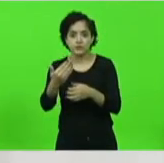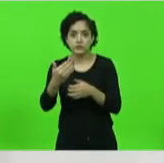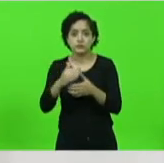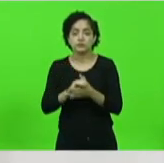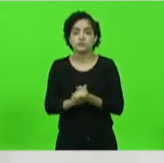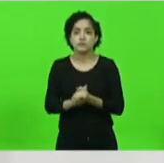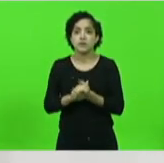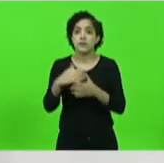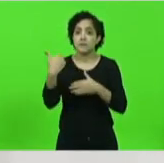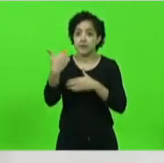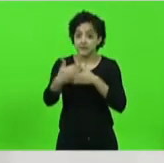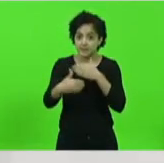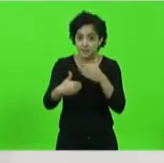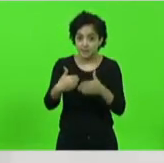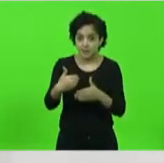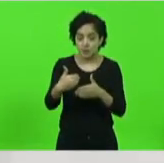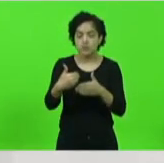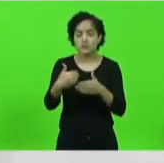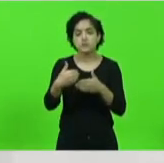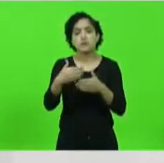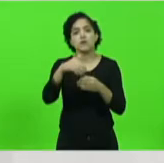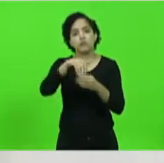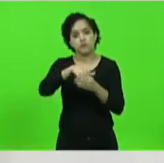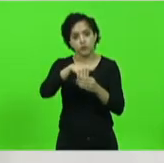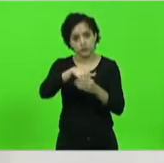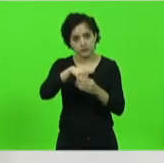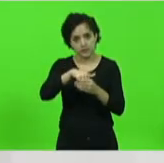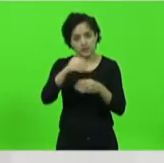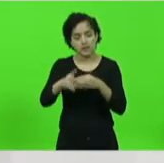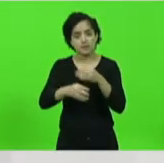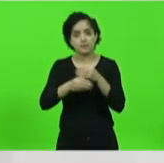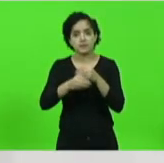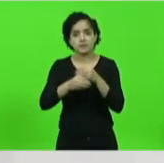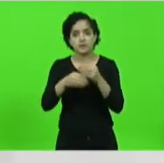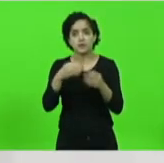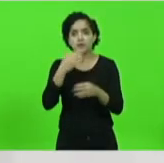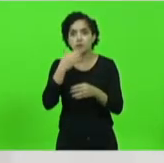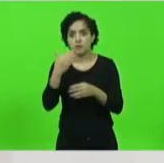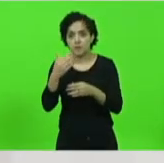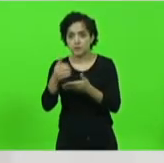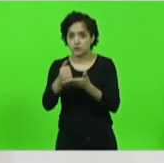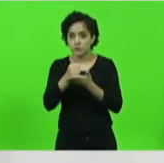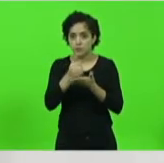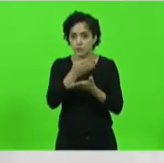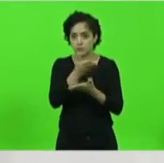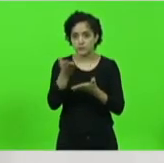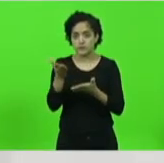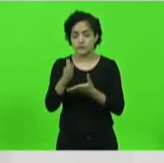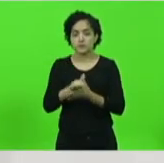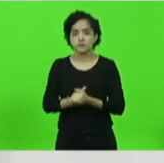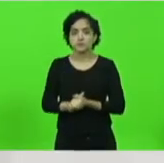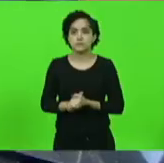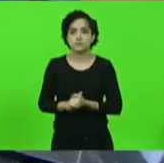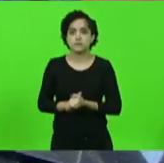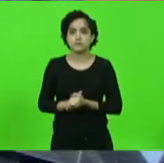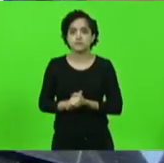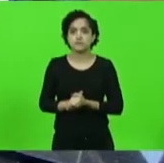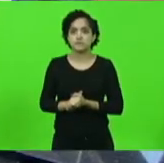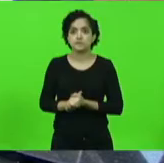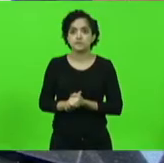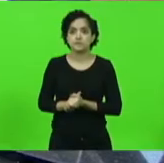para que depois, sim, a gente possa votar a nossa emenda. Por isso, eu peço o apoio de todos os colegas. Obrigado.